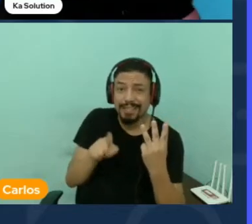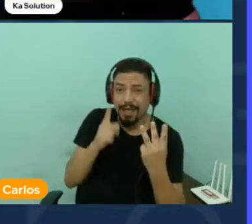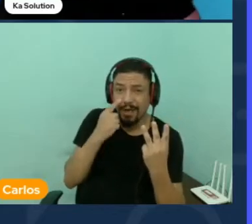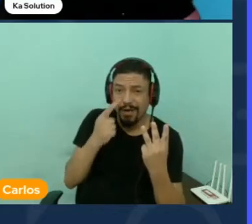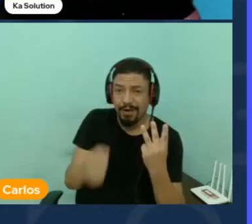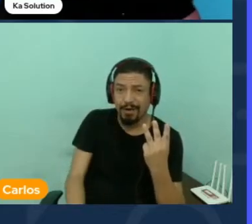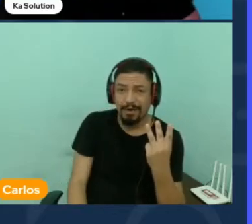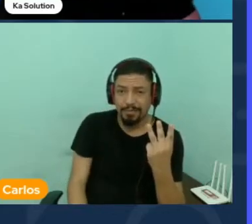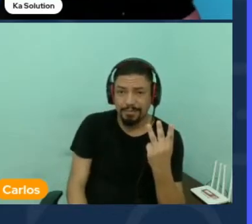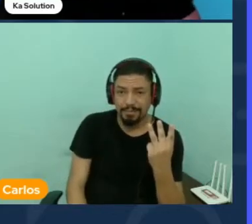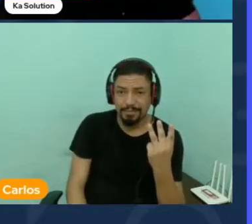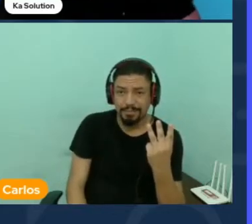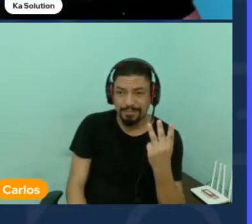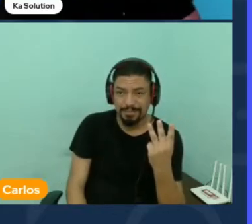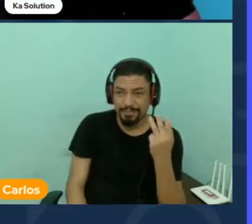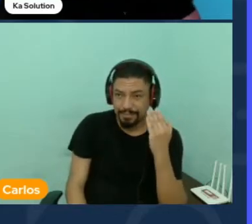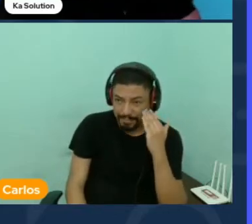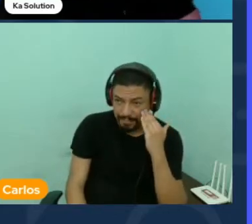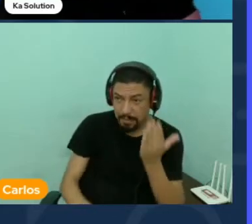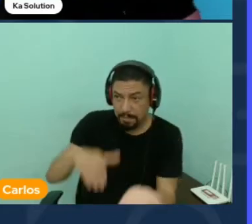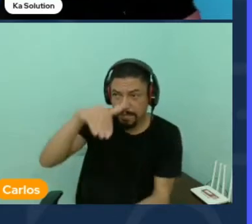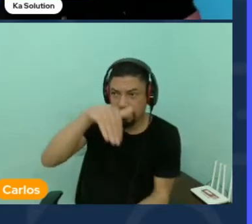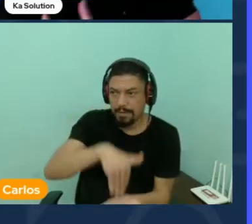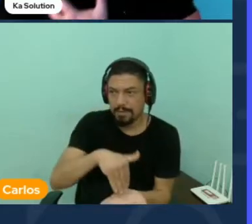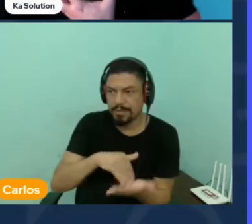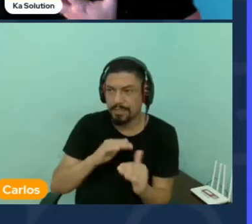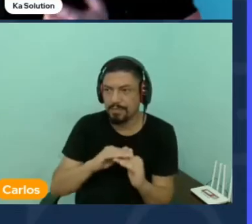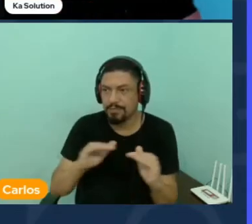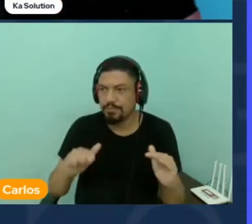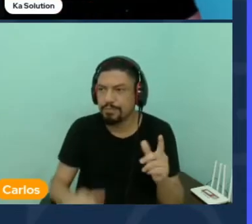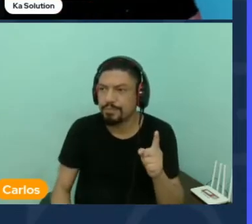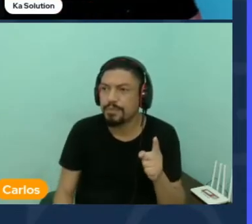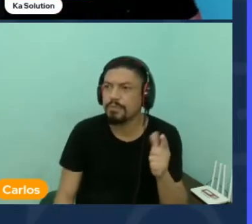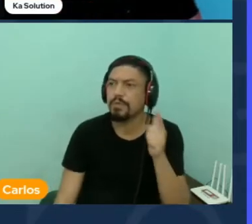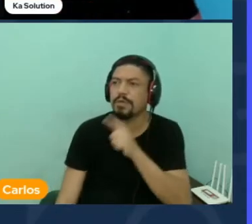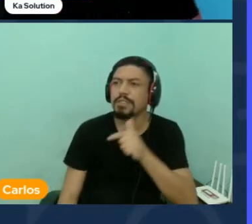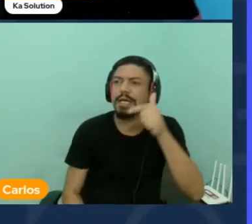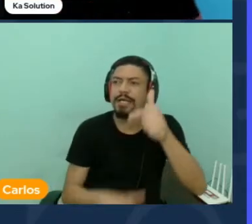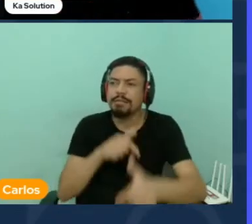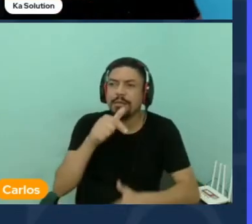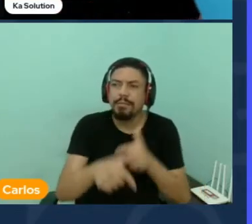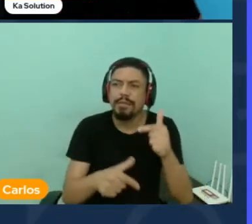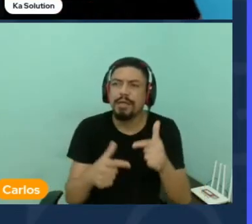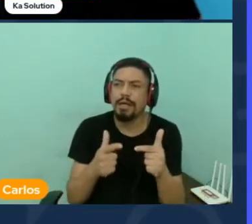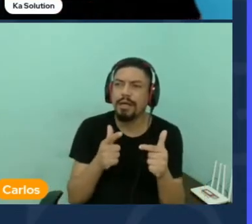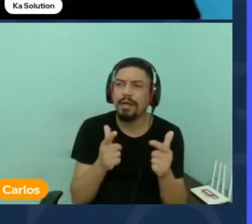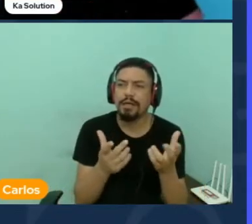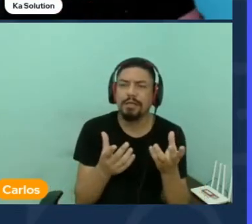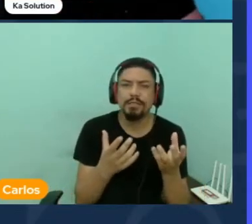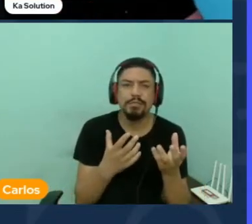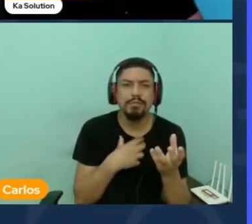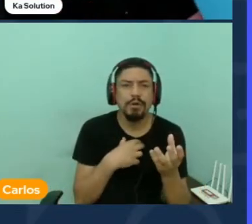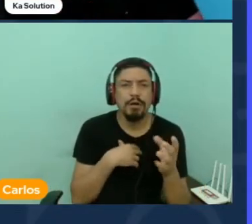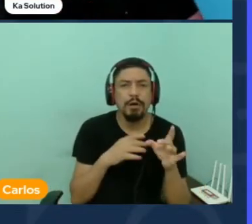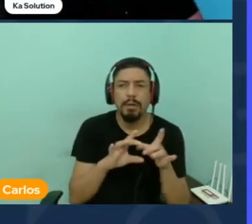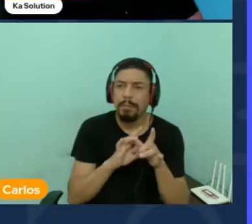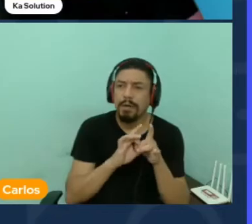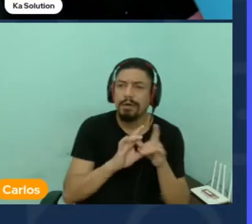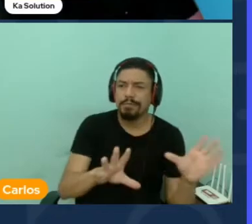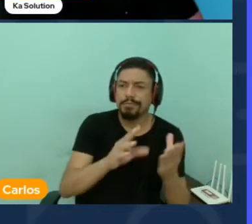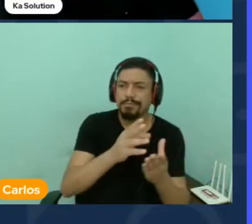de disponibilidade. Por quê? Para eu trabalhar com alta disponibilidade da minha